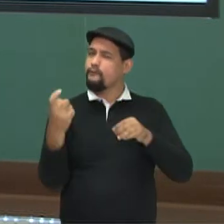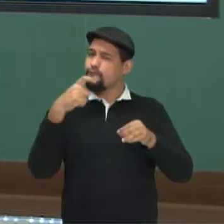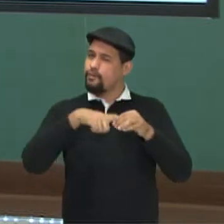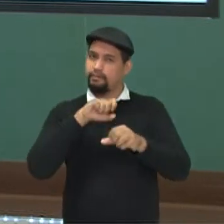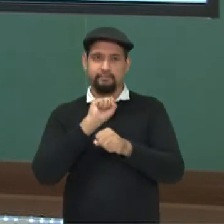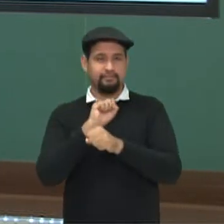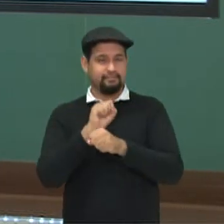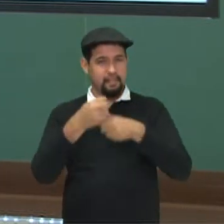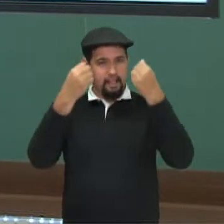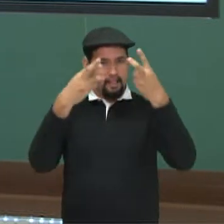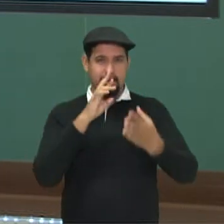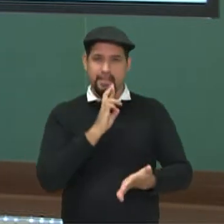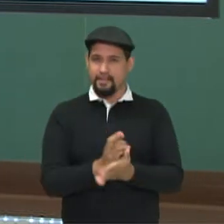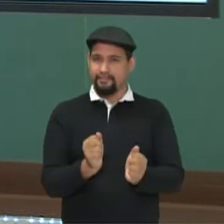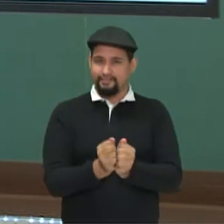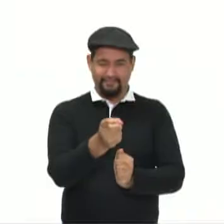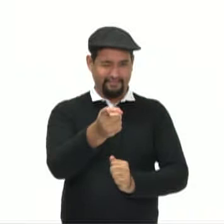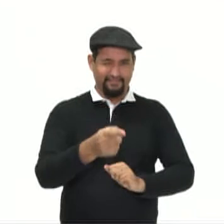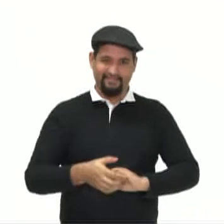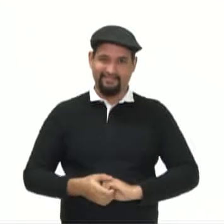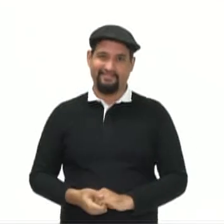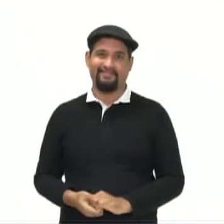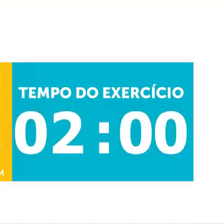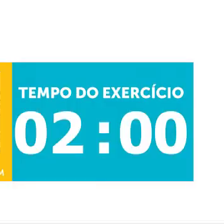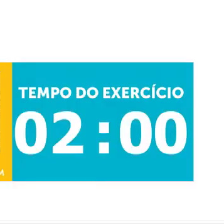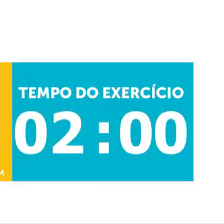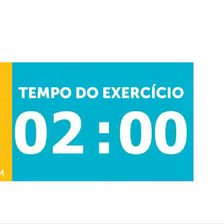já comentando as respostas com você.